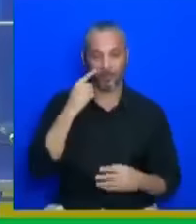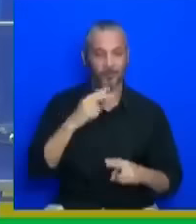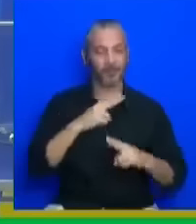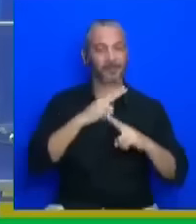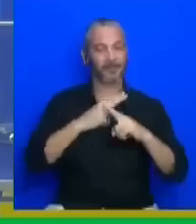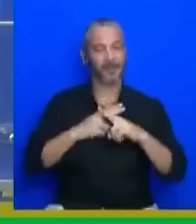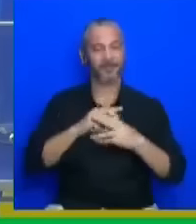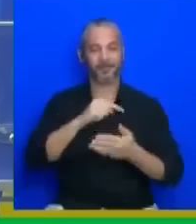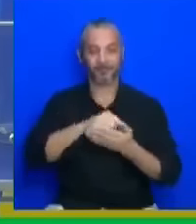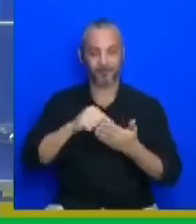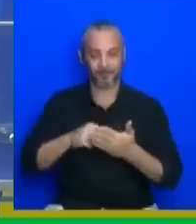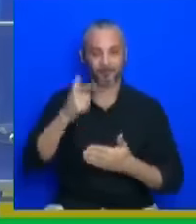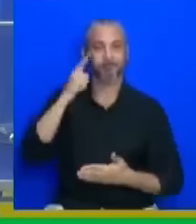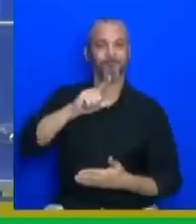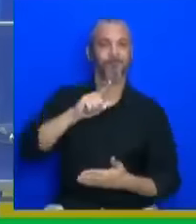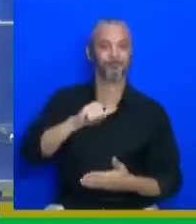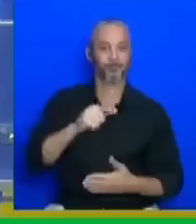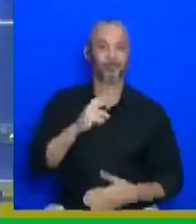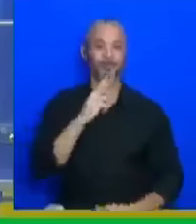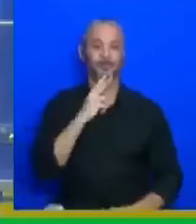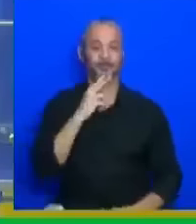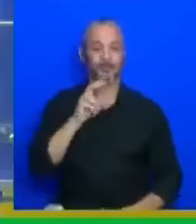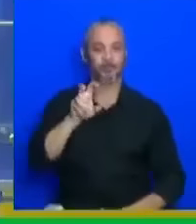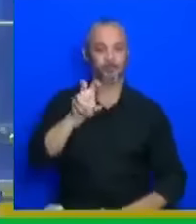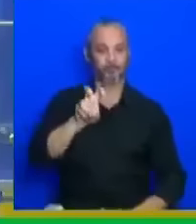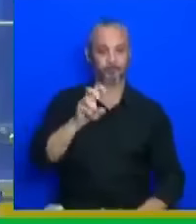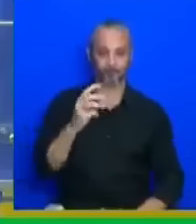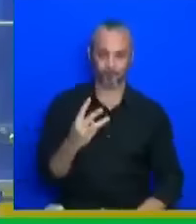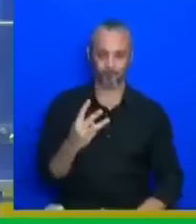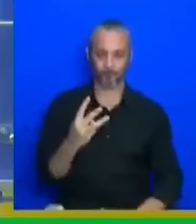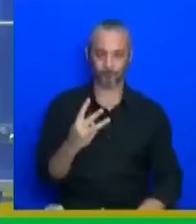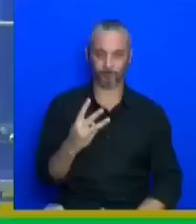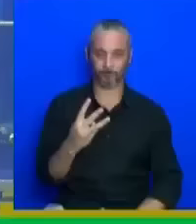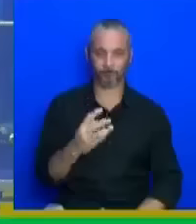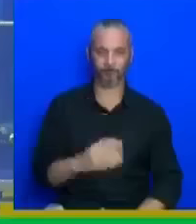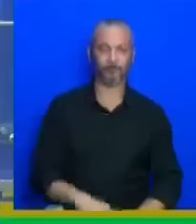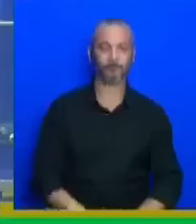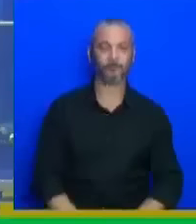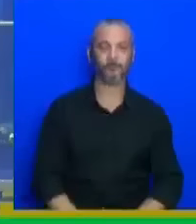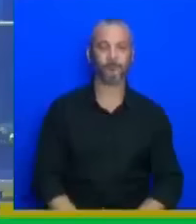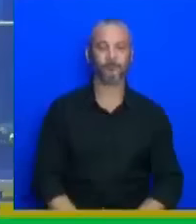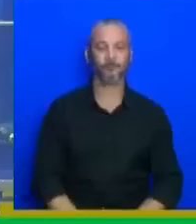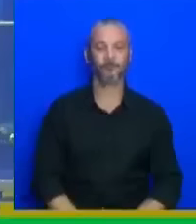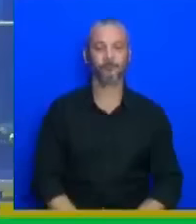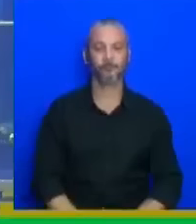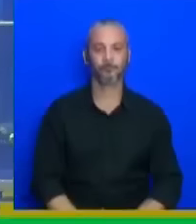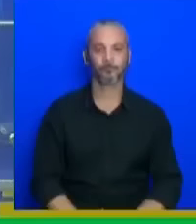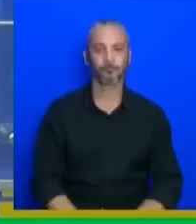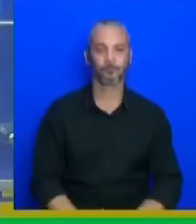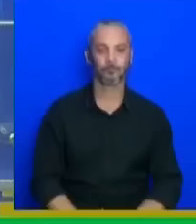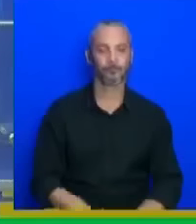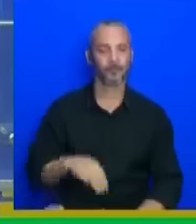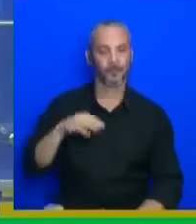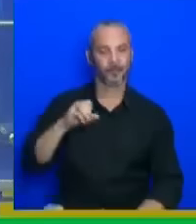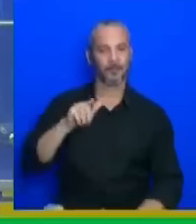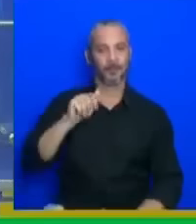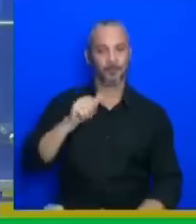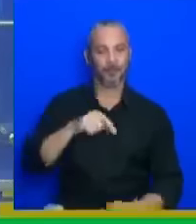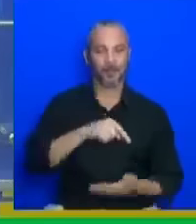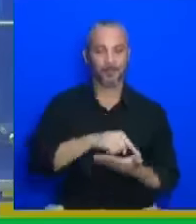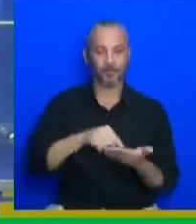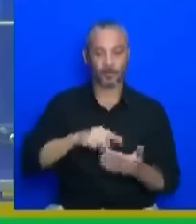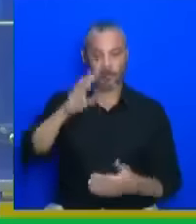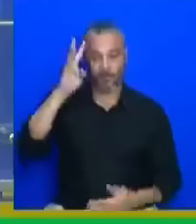Loterias Caixa, já pensou? Bola verde, 53. Verde número 53. Mega Sena com sorteios